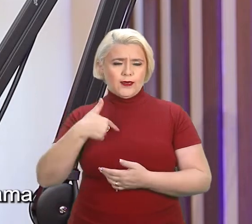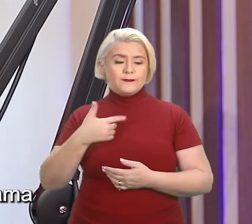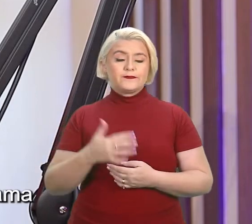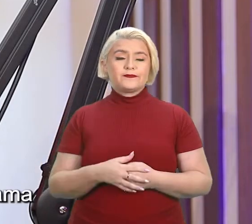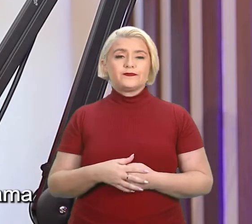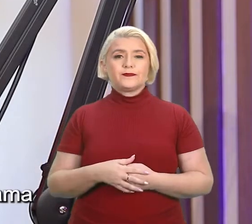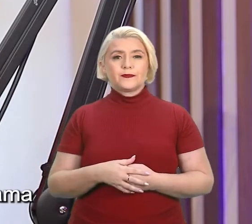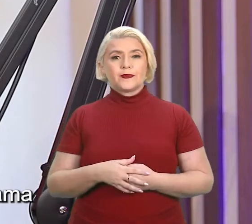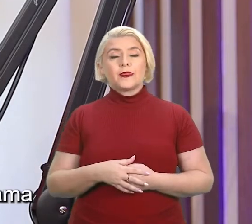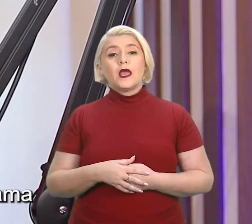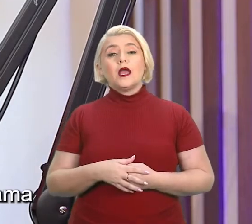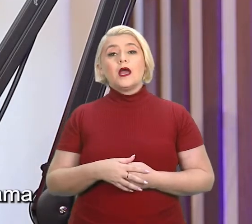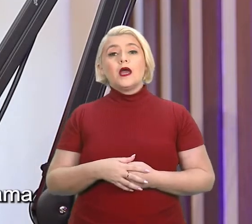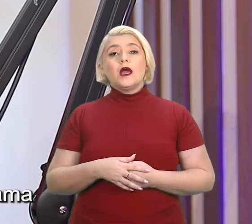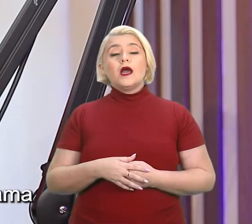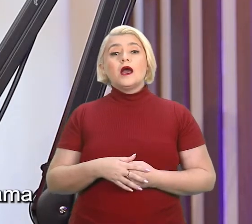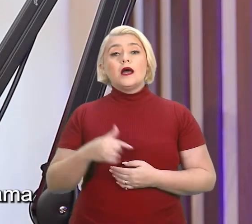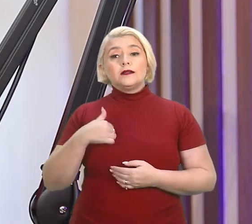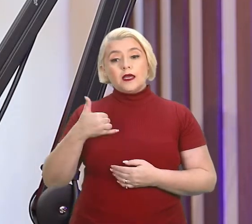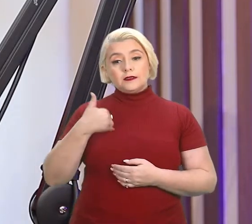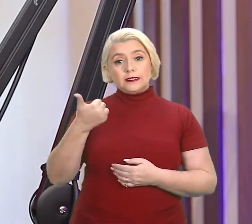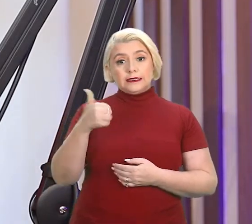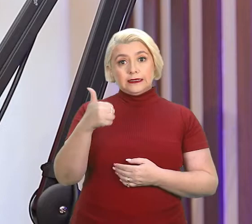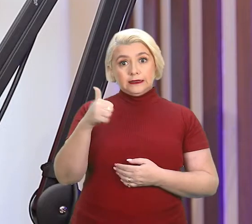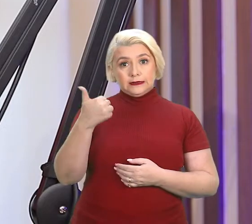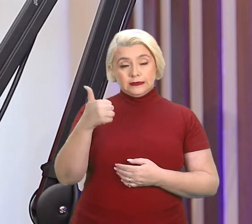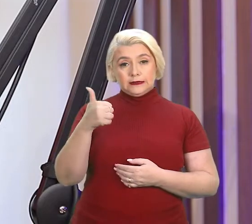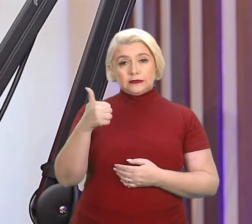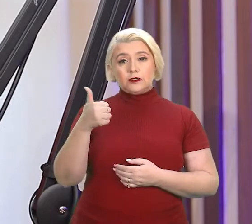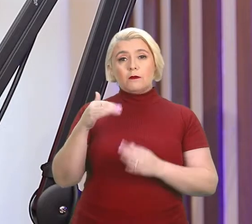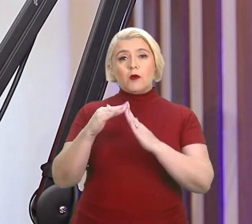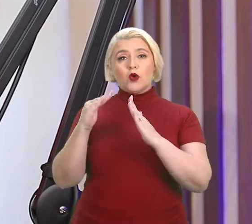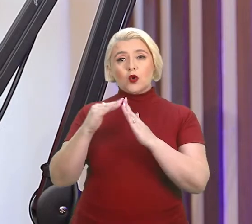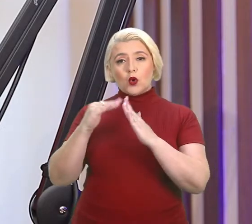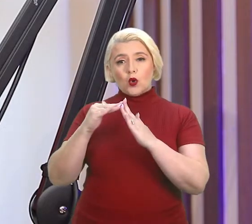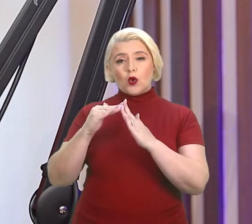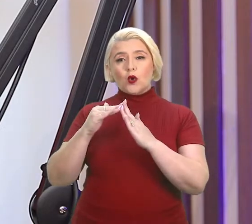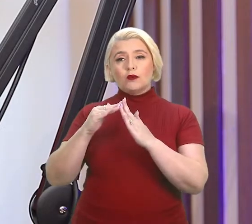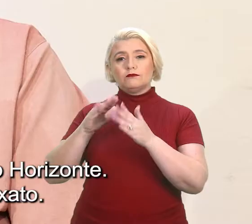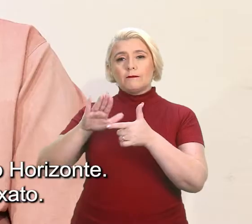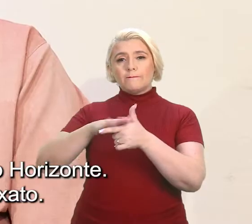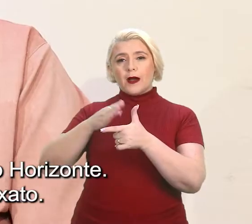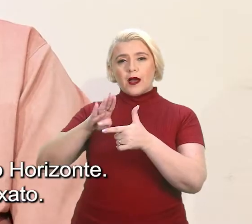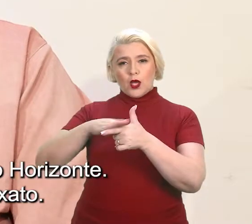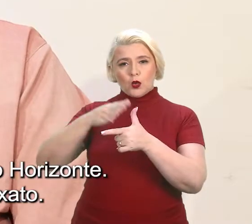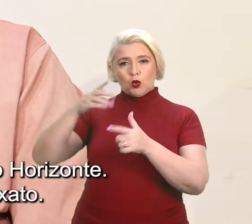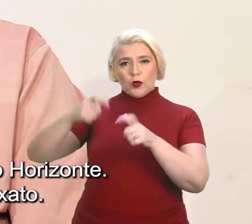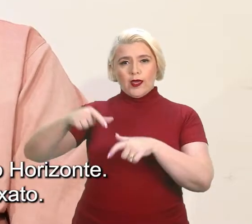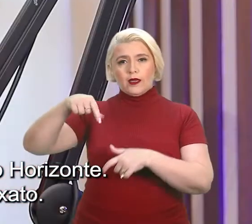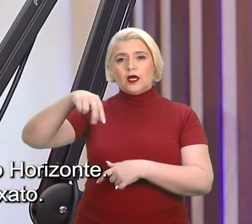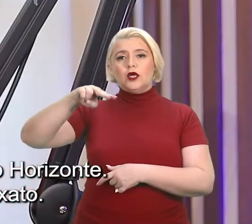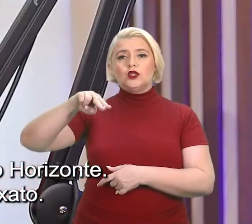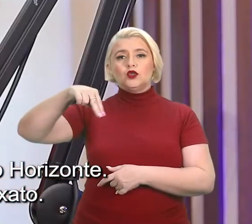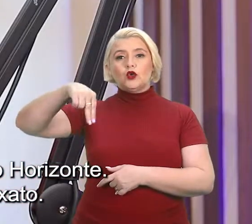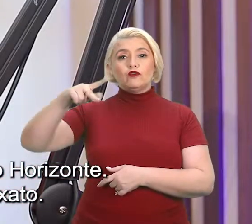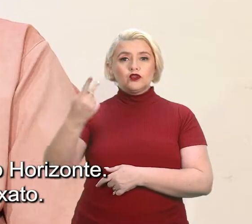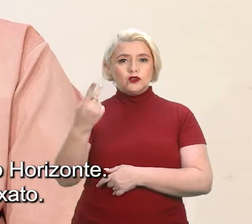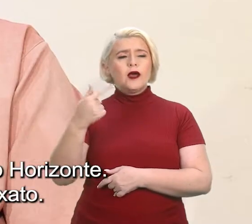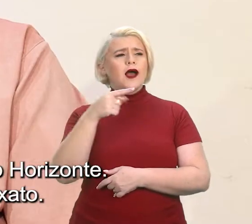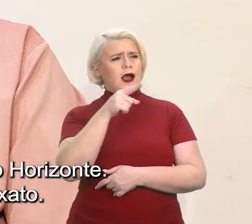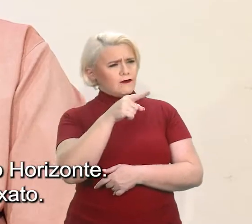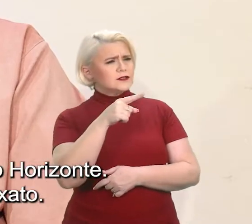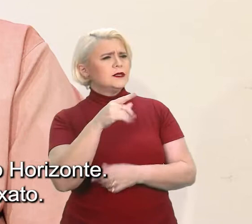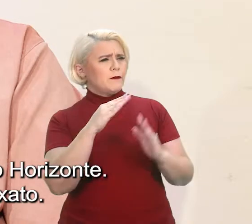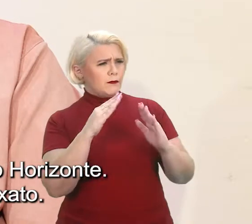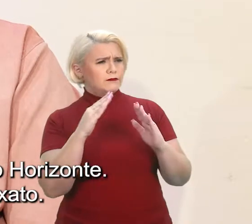anos, nós moramos num bairro que chama Novo Horizonte. Ah, vocês moravam aqui no Novo Horizonte? Novo Horizonte.